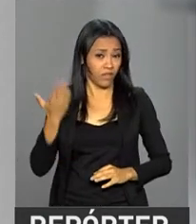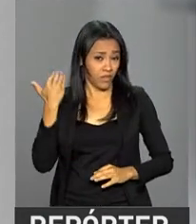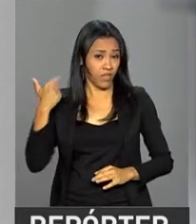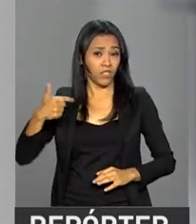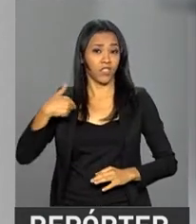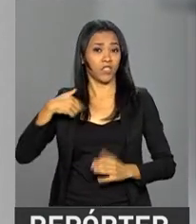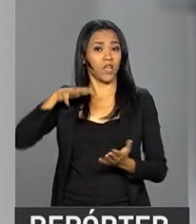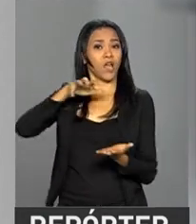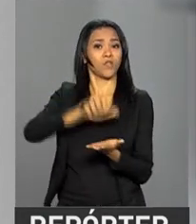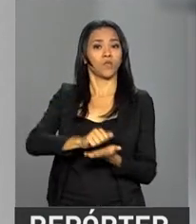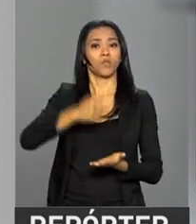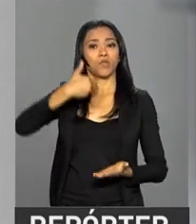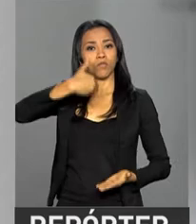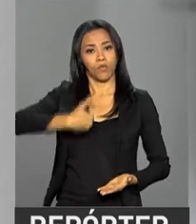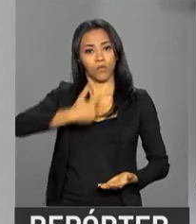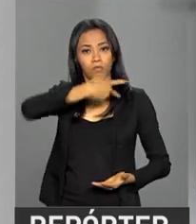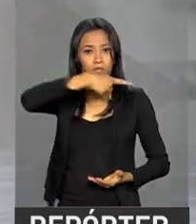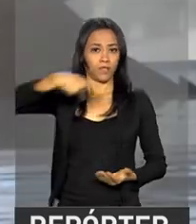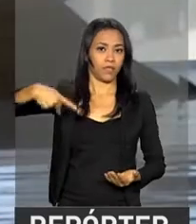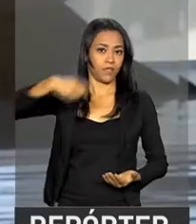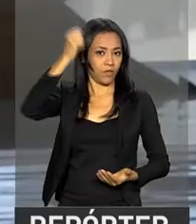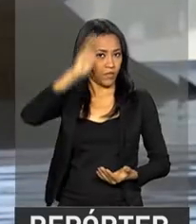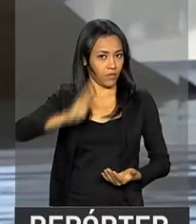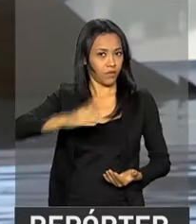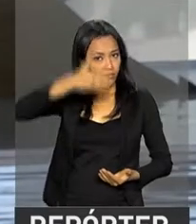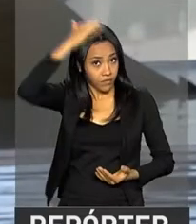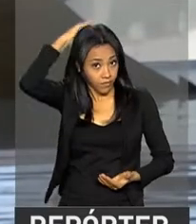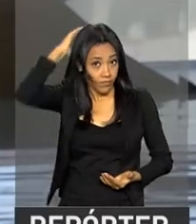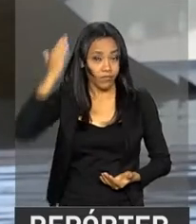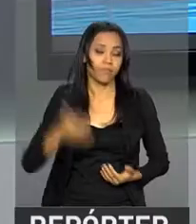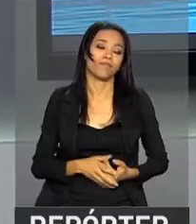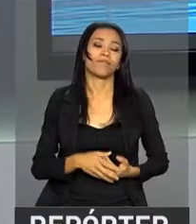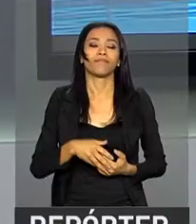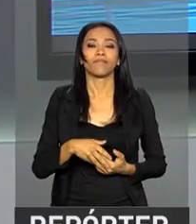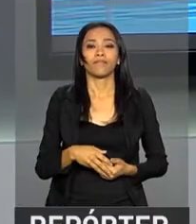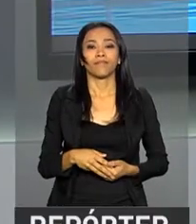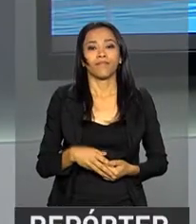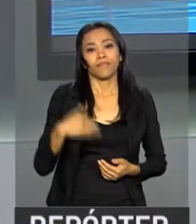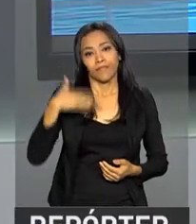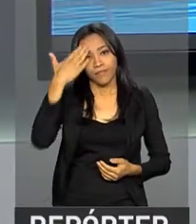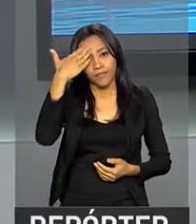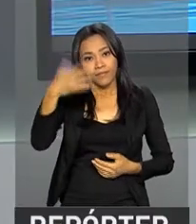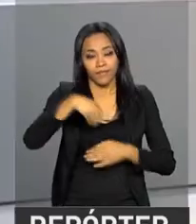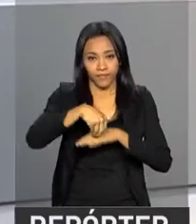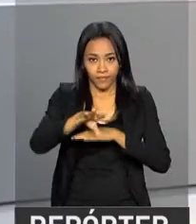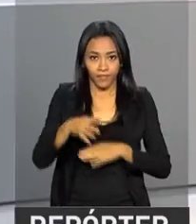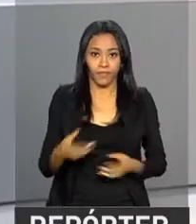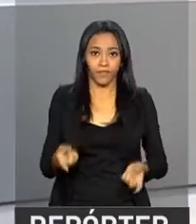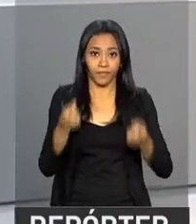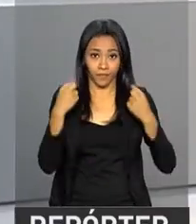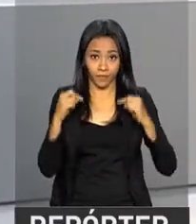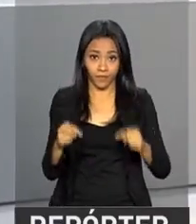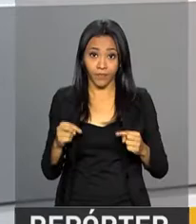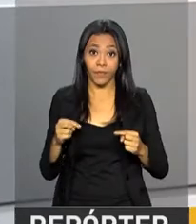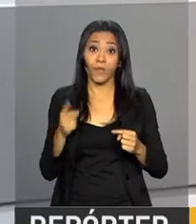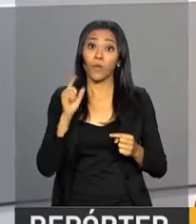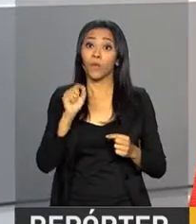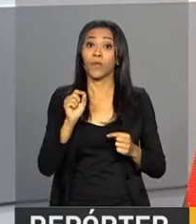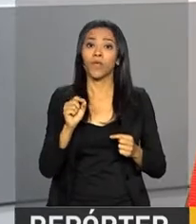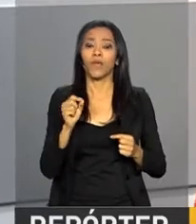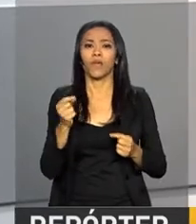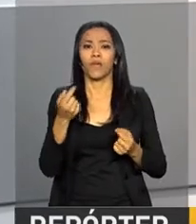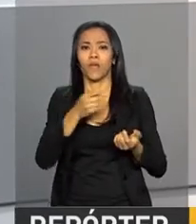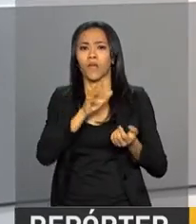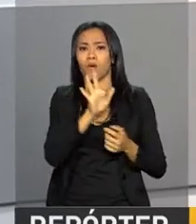o governo o mandato carla volta com você no estúdio obrigada pelas suas informações são pedro além de custear o